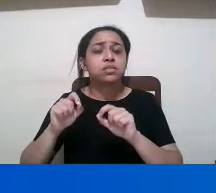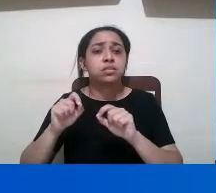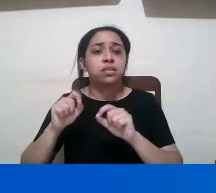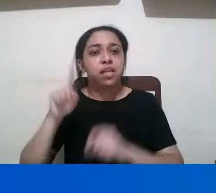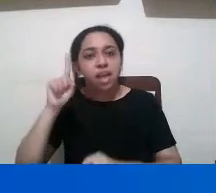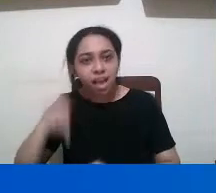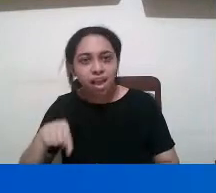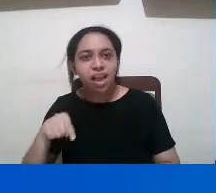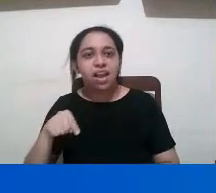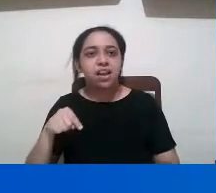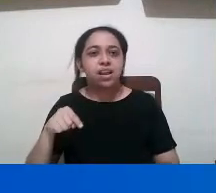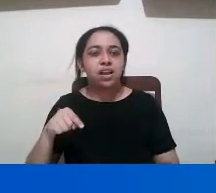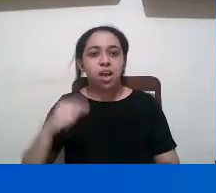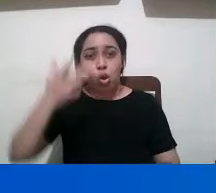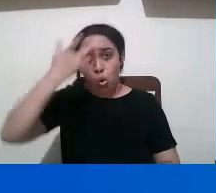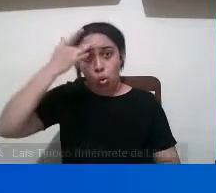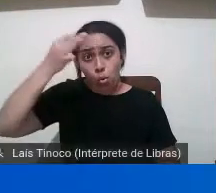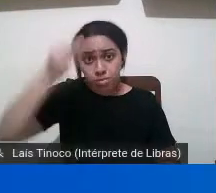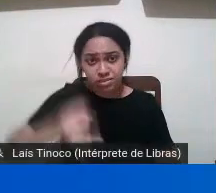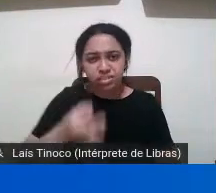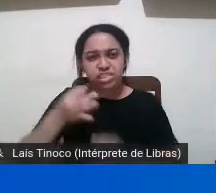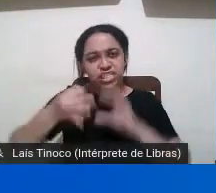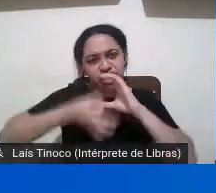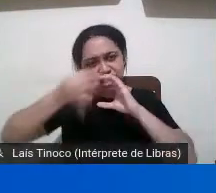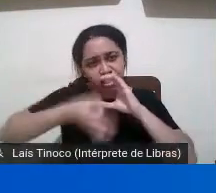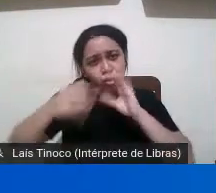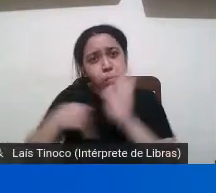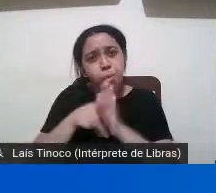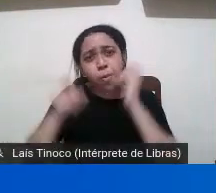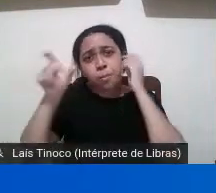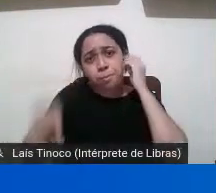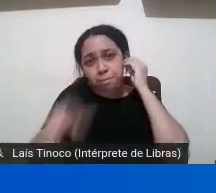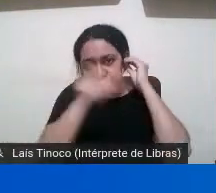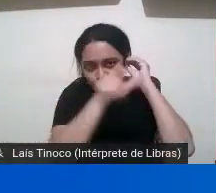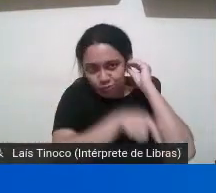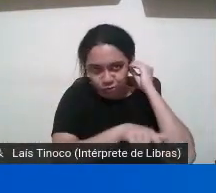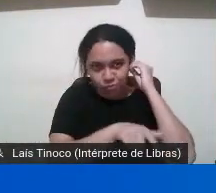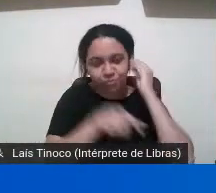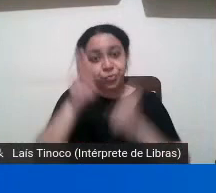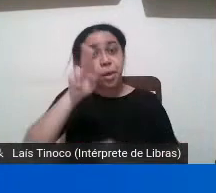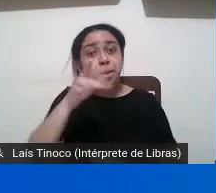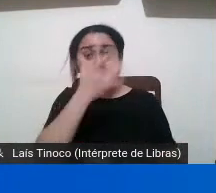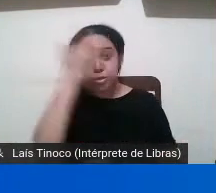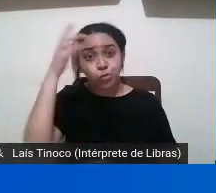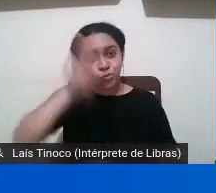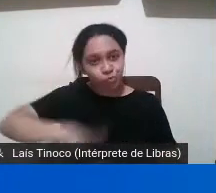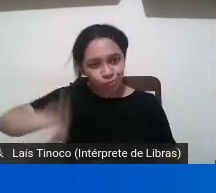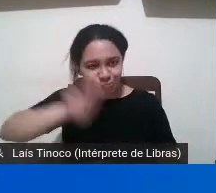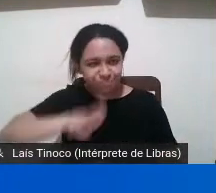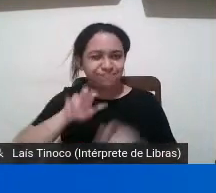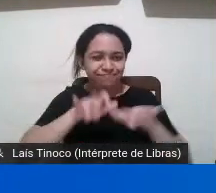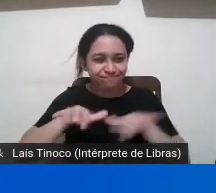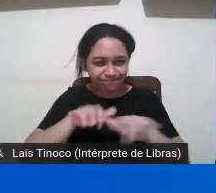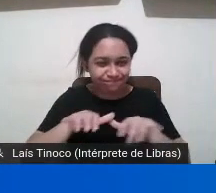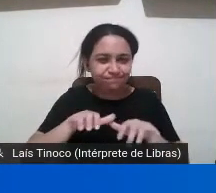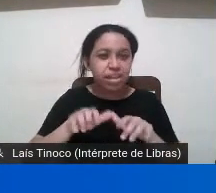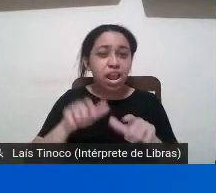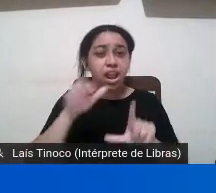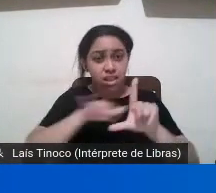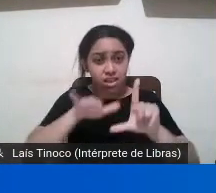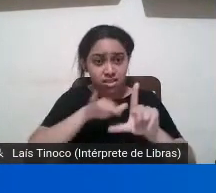termos de competências críticas do sujeitos dos usuários né então assim como no letramento impresso você espera